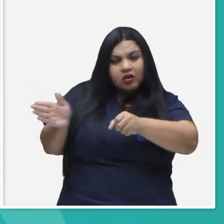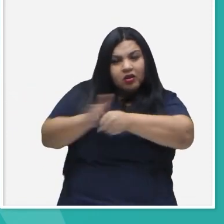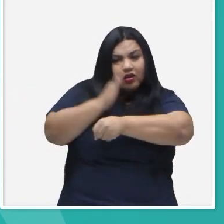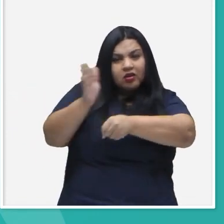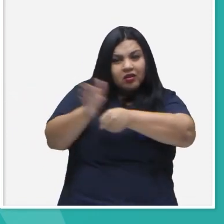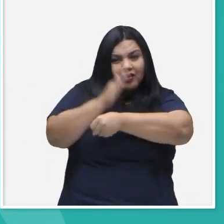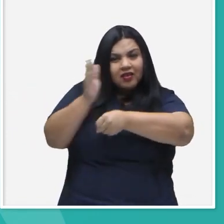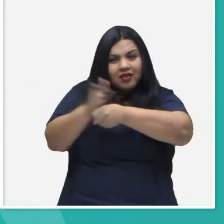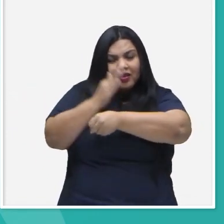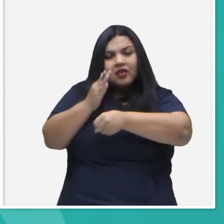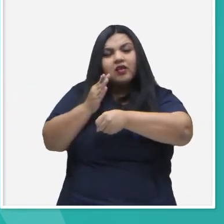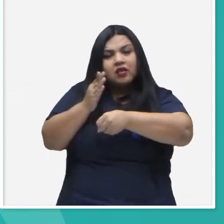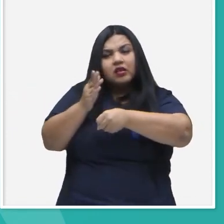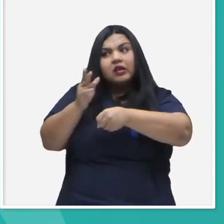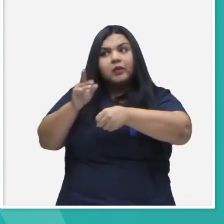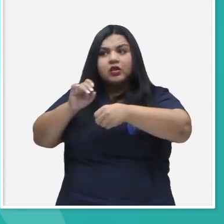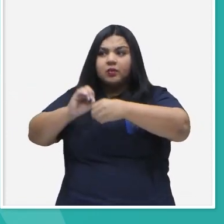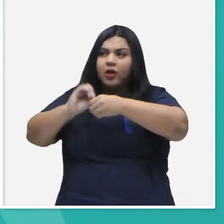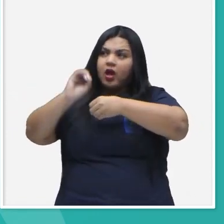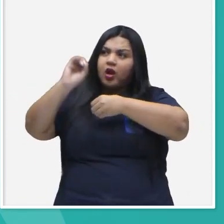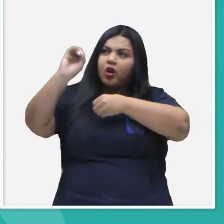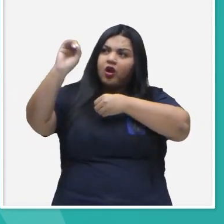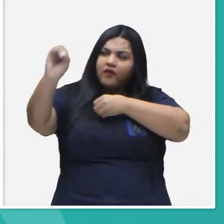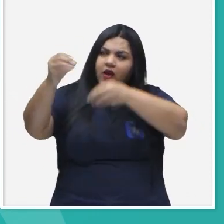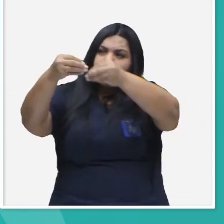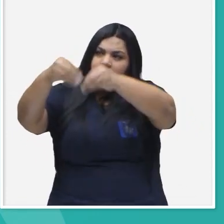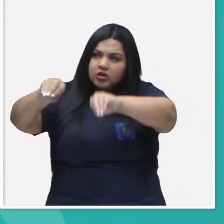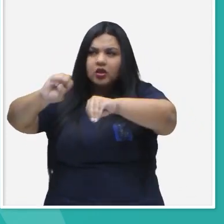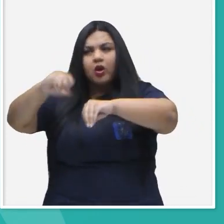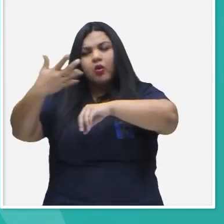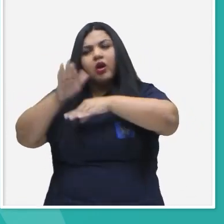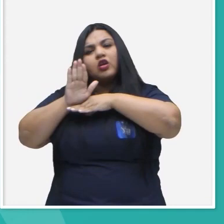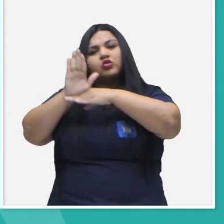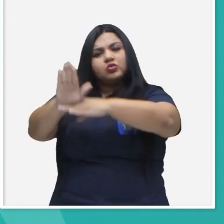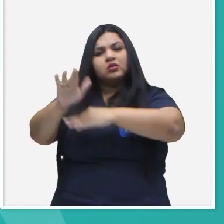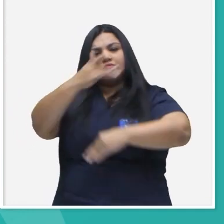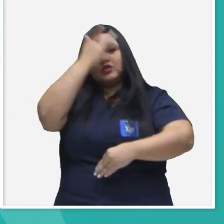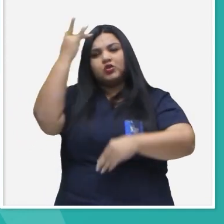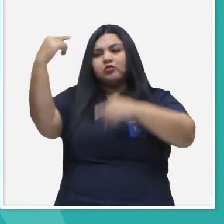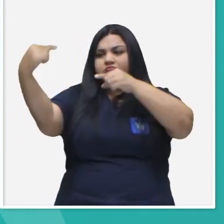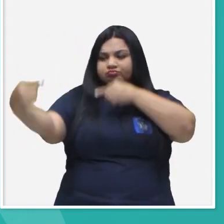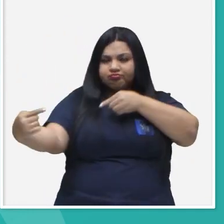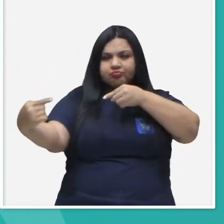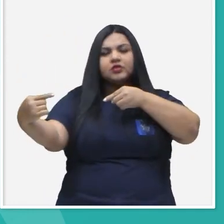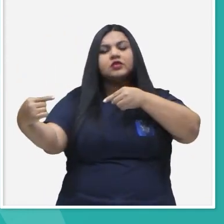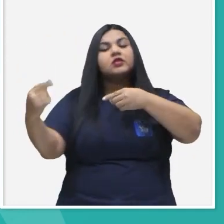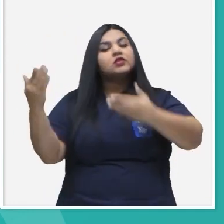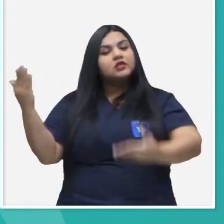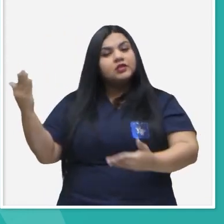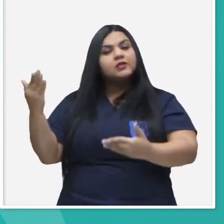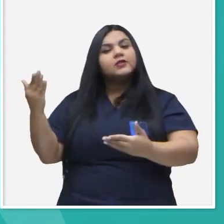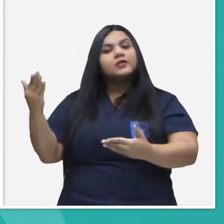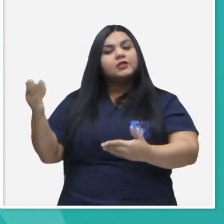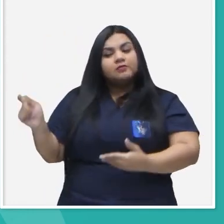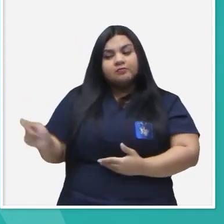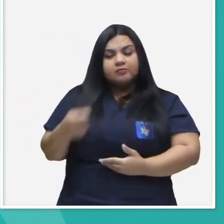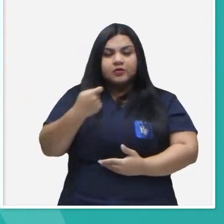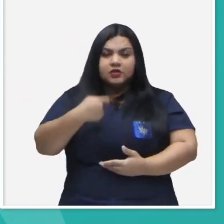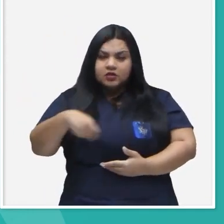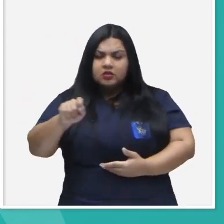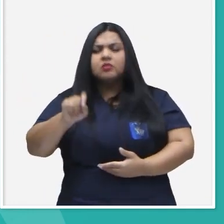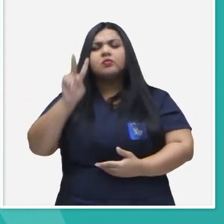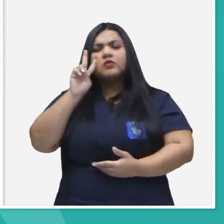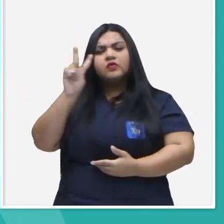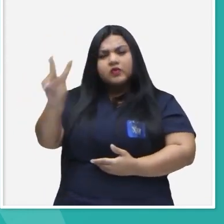bola, você vai prejudicar ou ajudar o seu oponente, tá? Então, aqui no tênis de mesa, nós também podemos ver